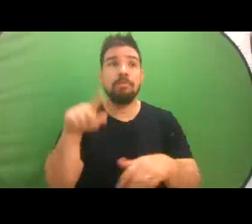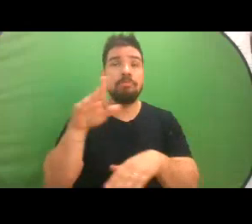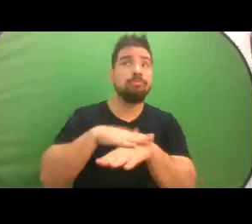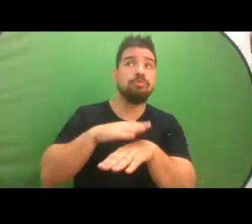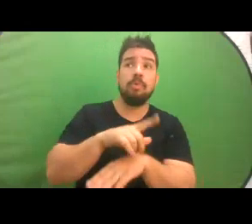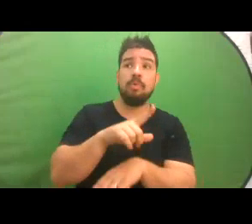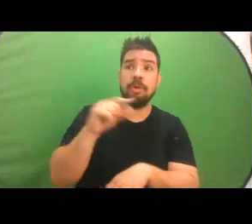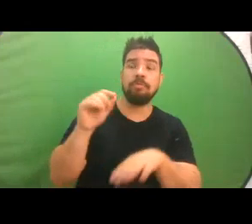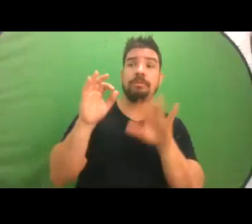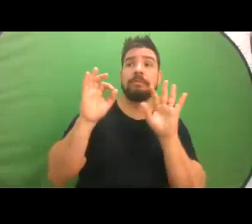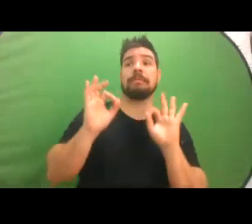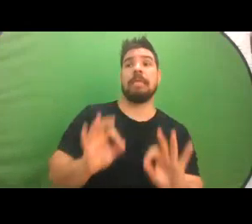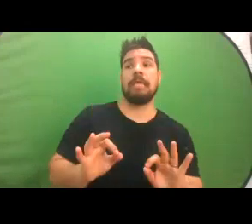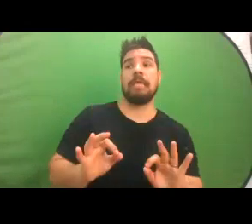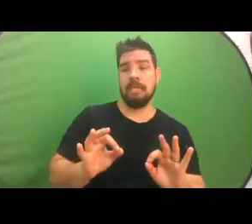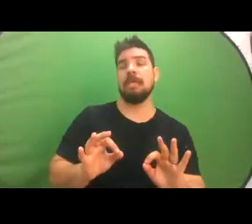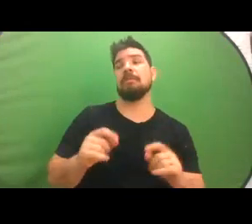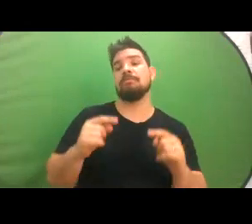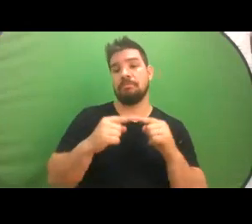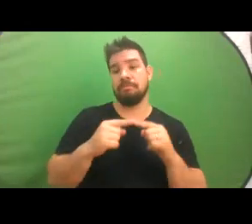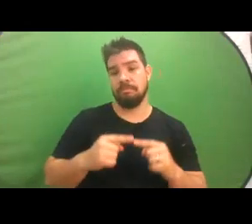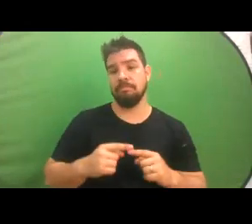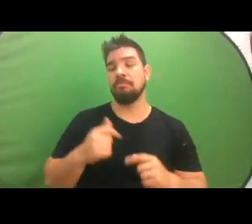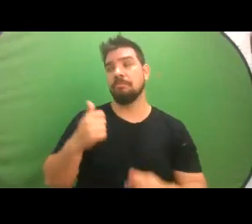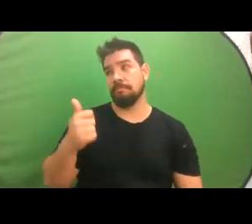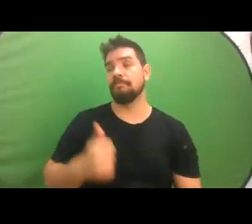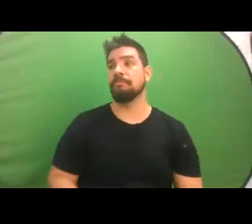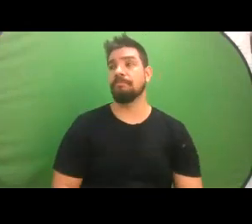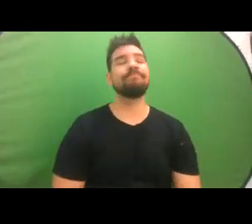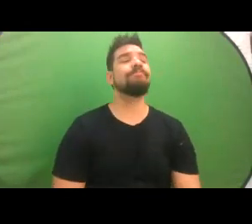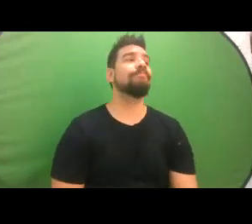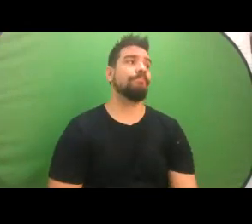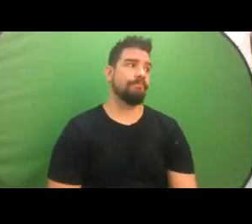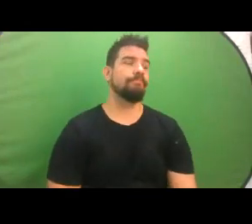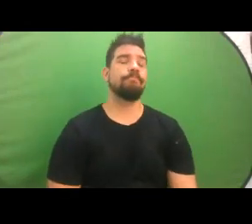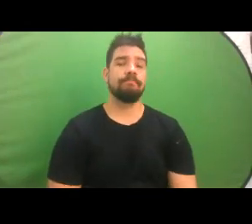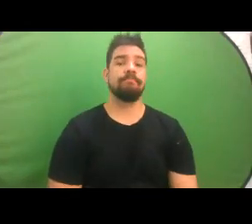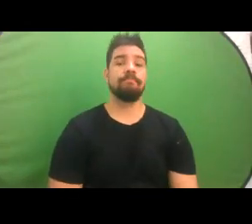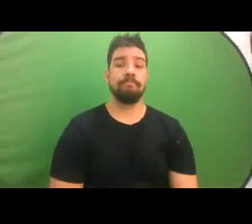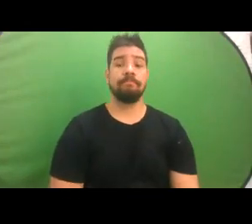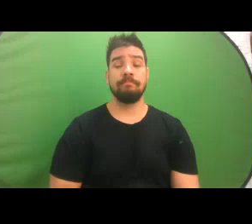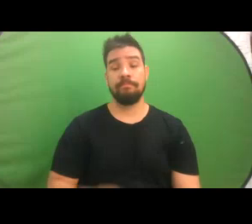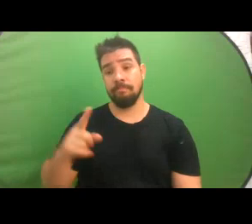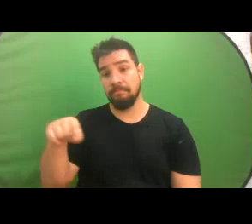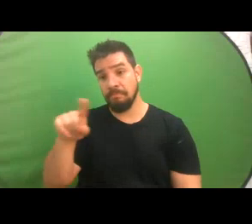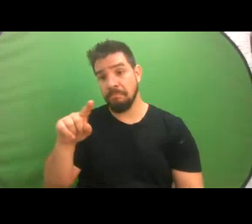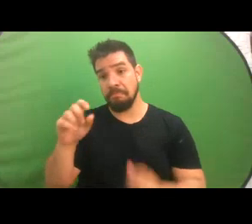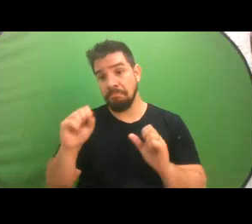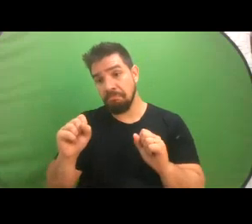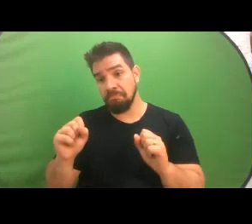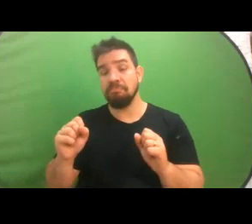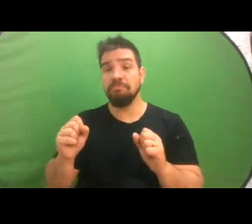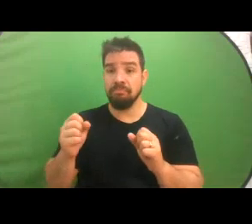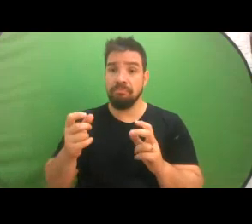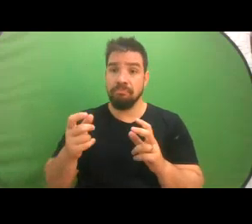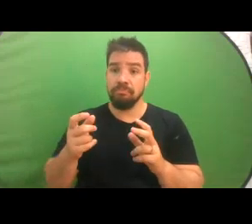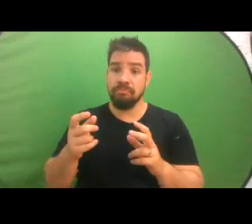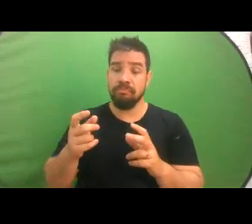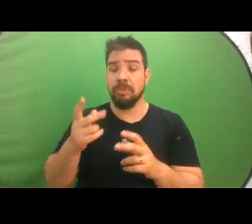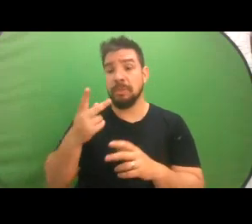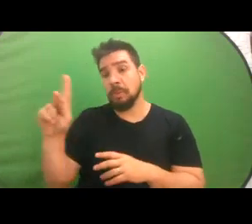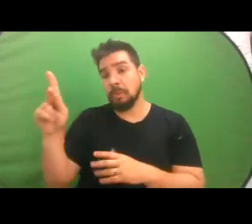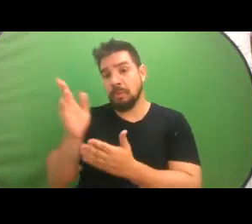fizeram está certinha, tá? Para que Tá. vocês possam continuar na